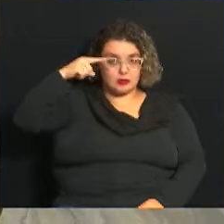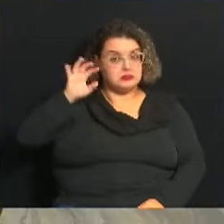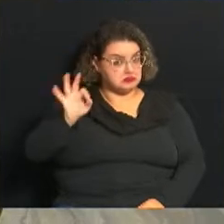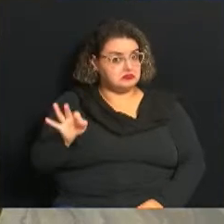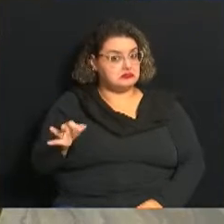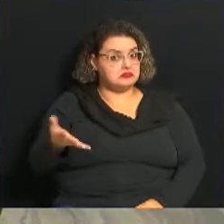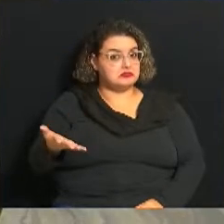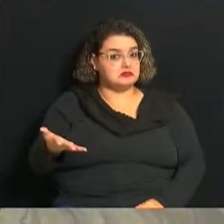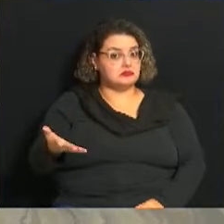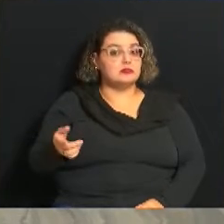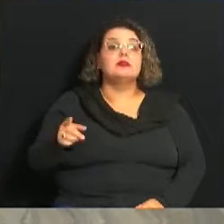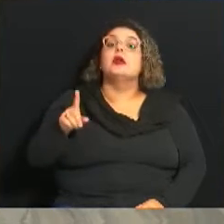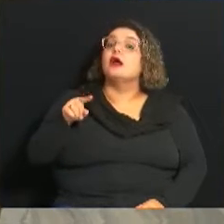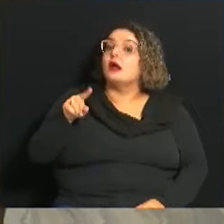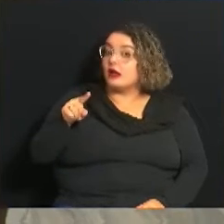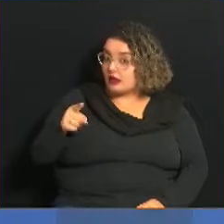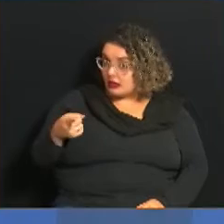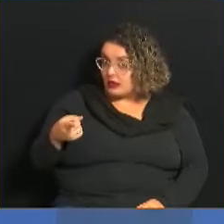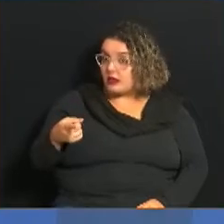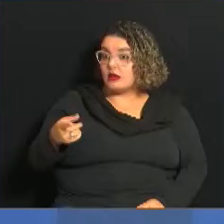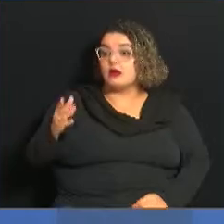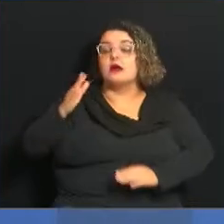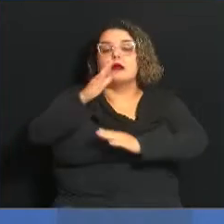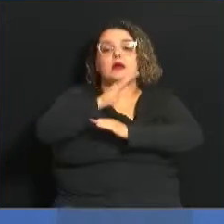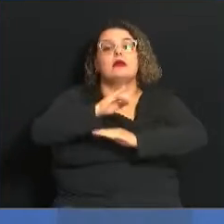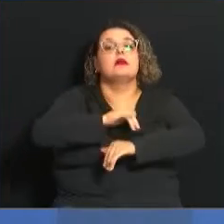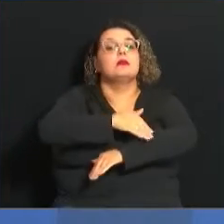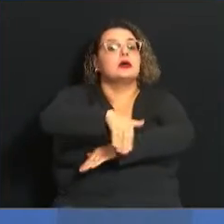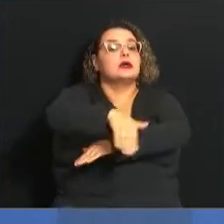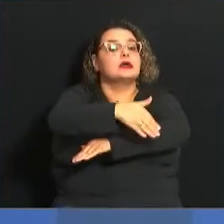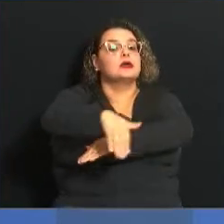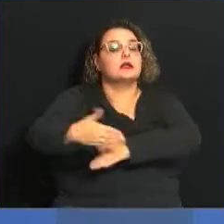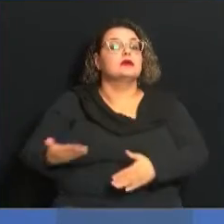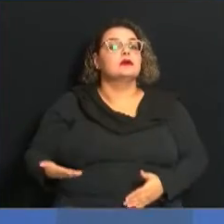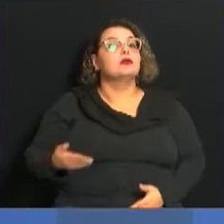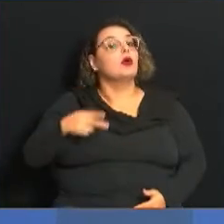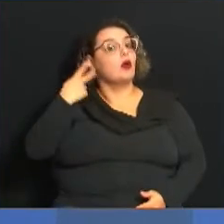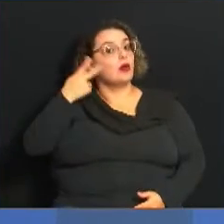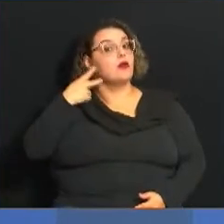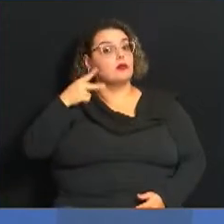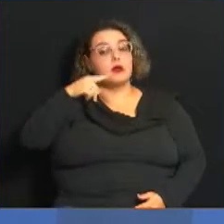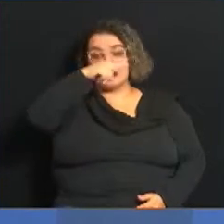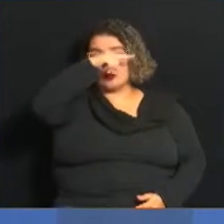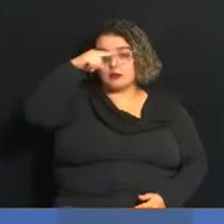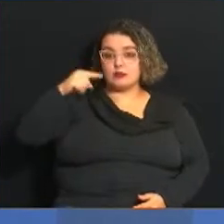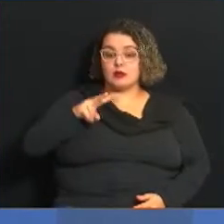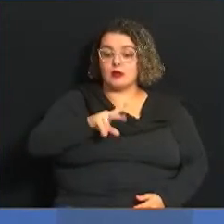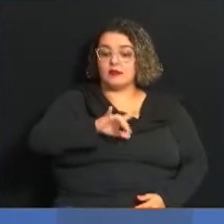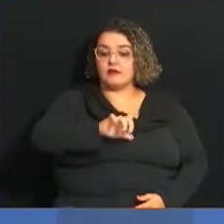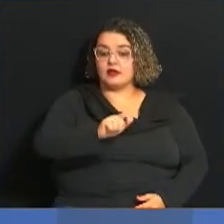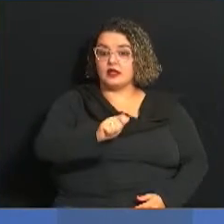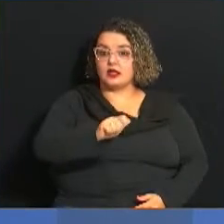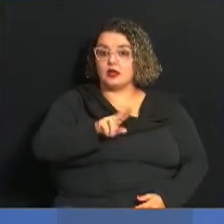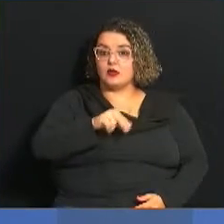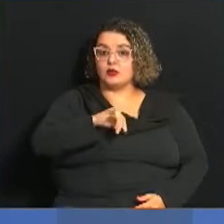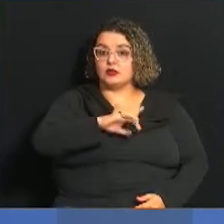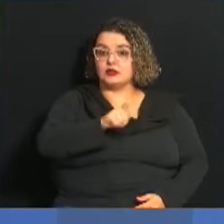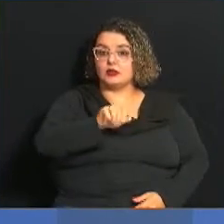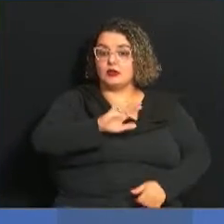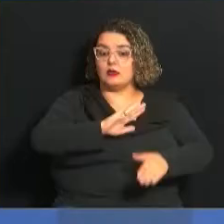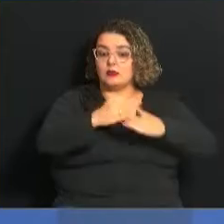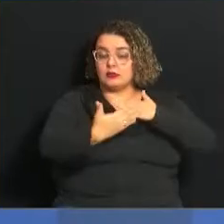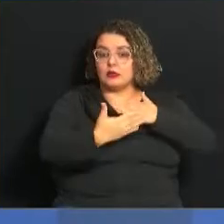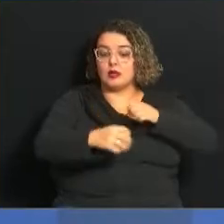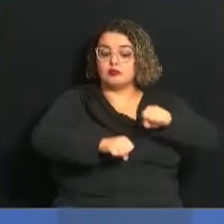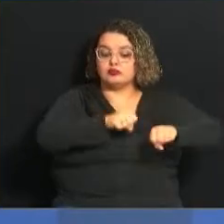hein? É hora de Câmara nas ruas, porque o vereador ele esteve no bairro Vila União para o início das obras da